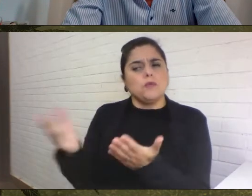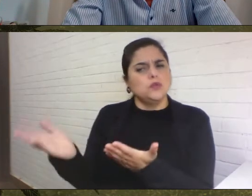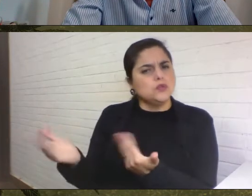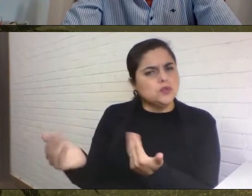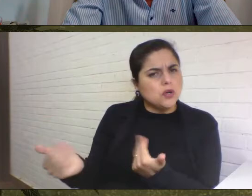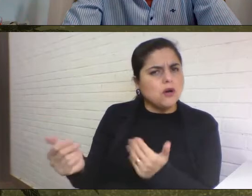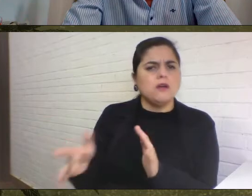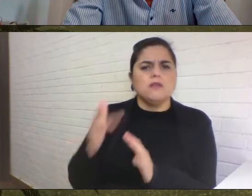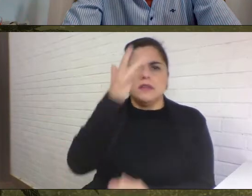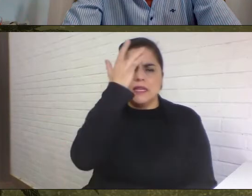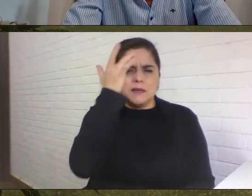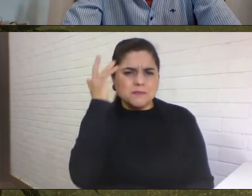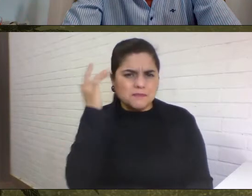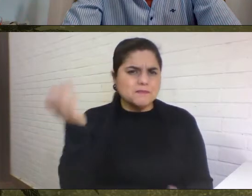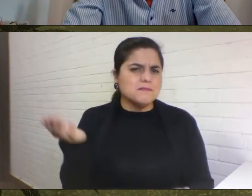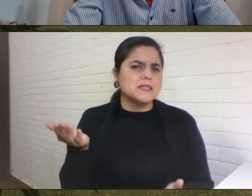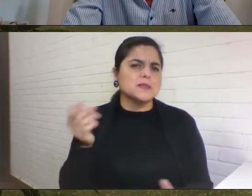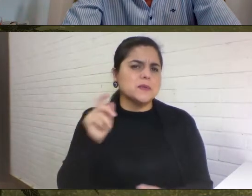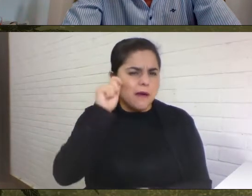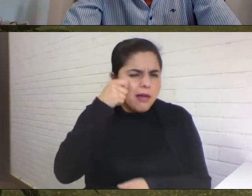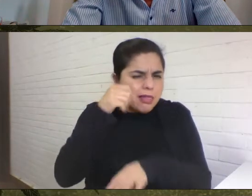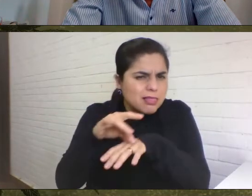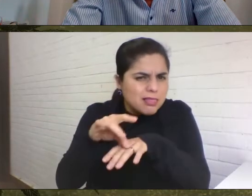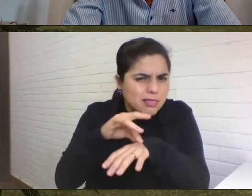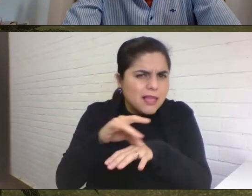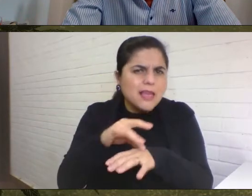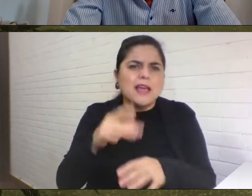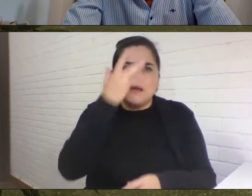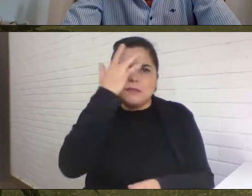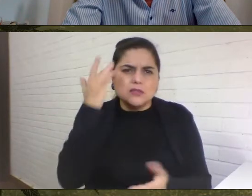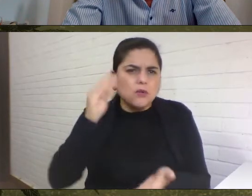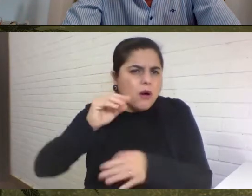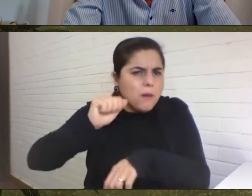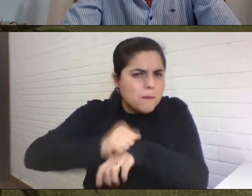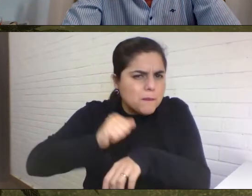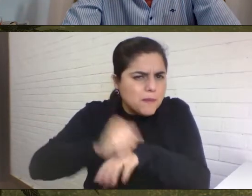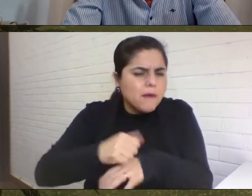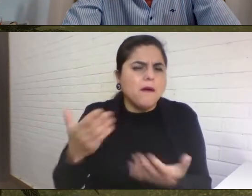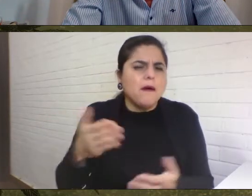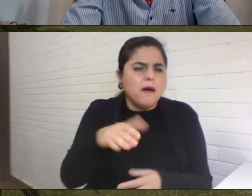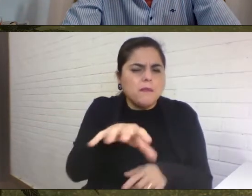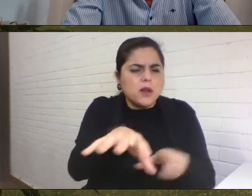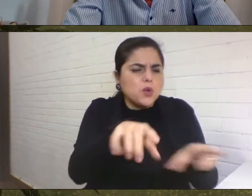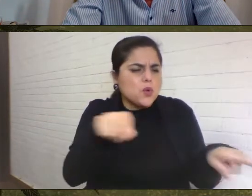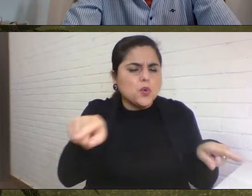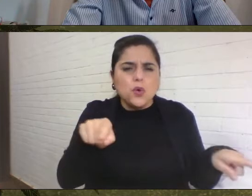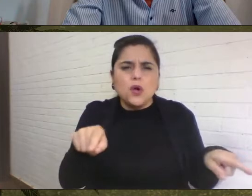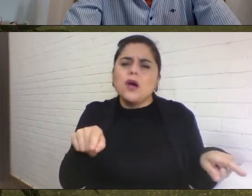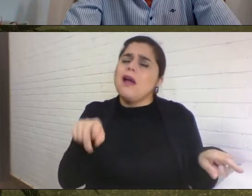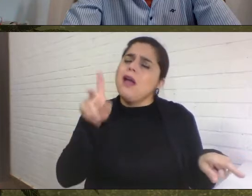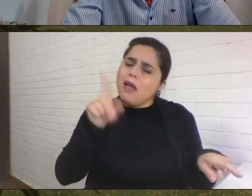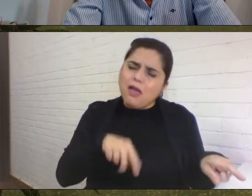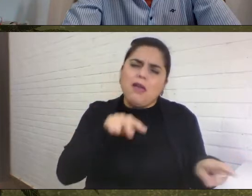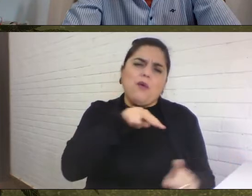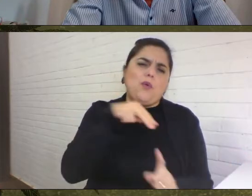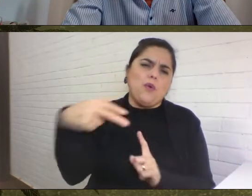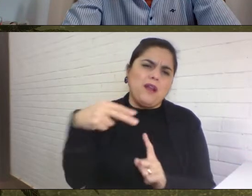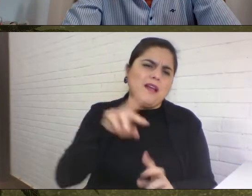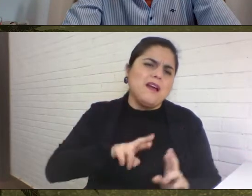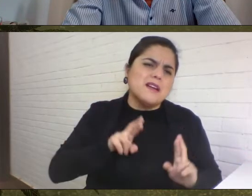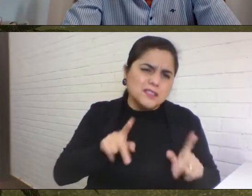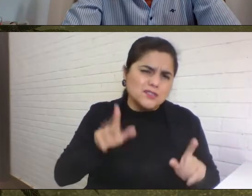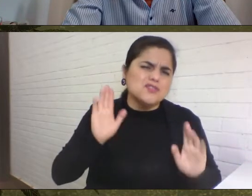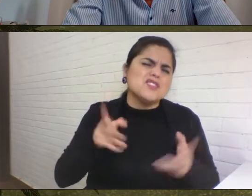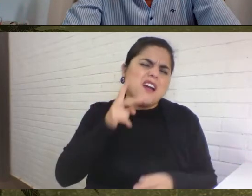pessoas negras, da periferia, das margens, o olhar é diferente, nós vemos exemplos aqui no